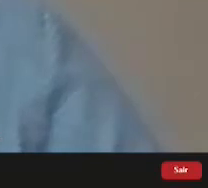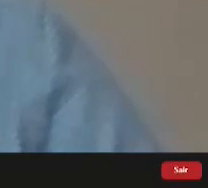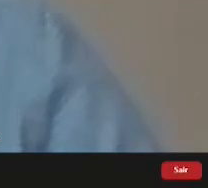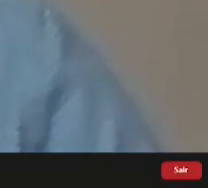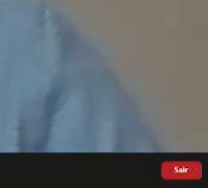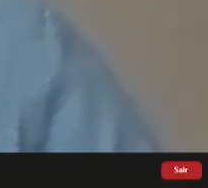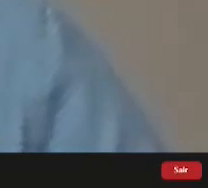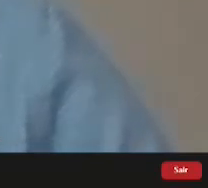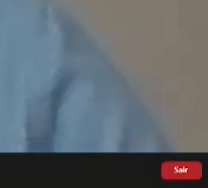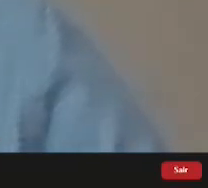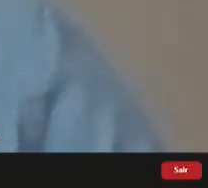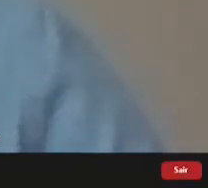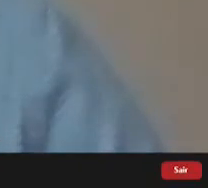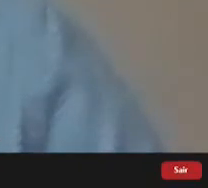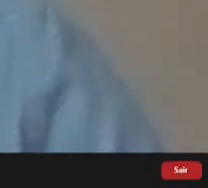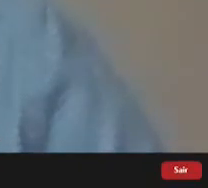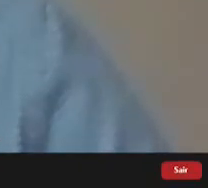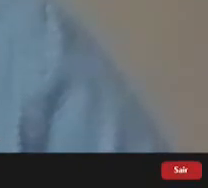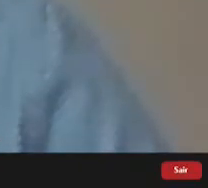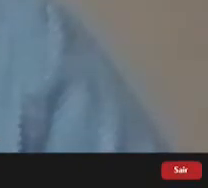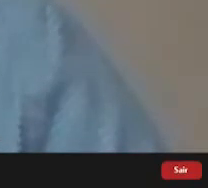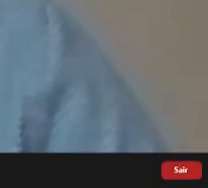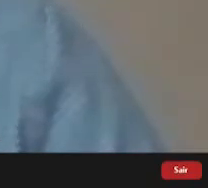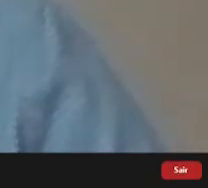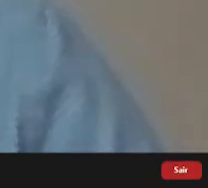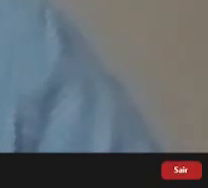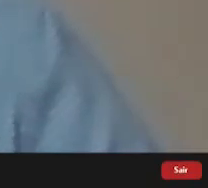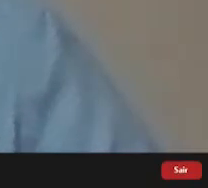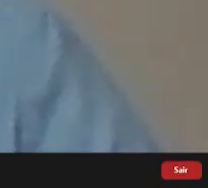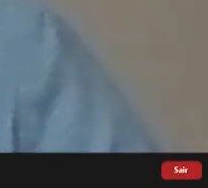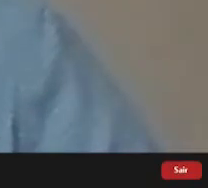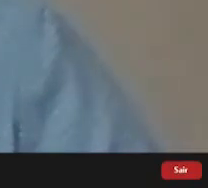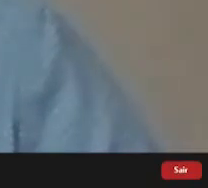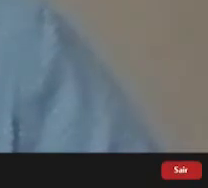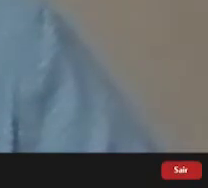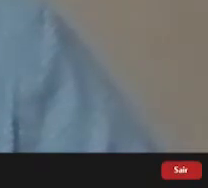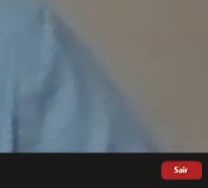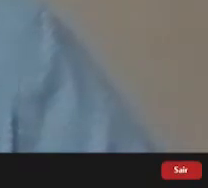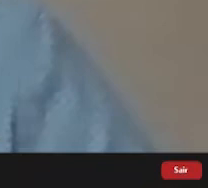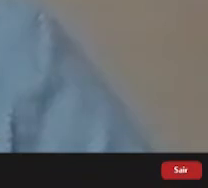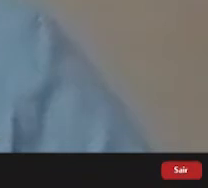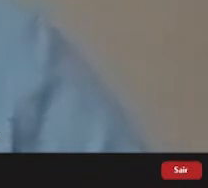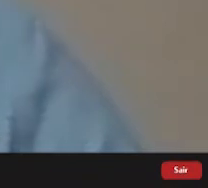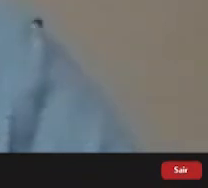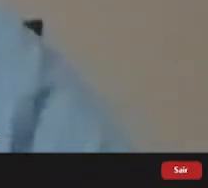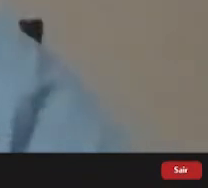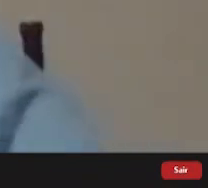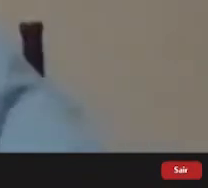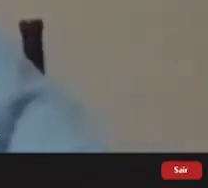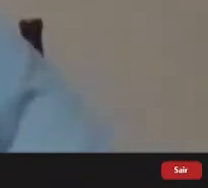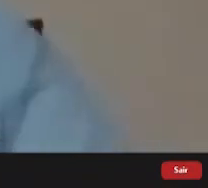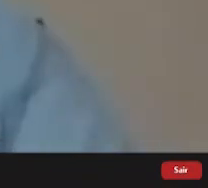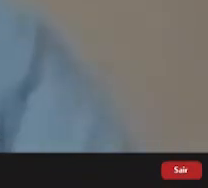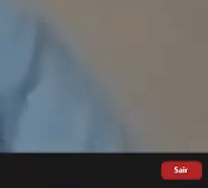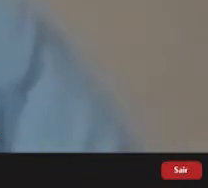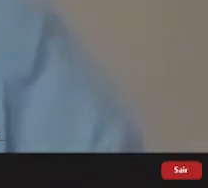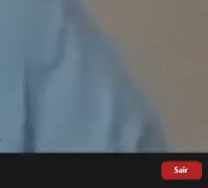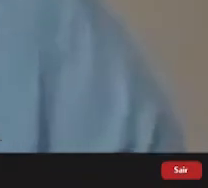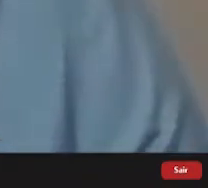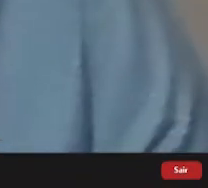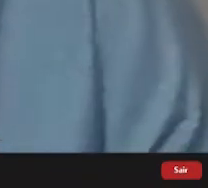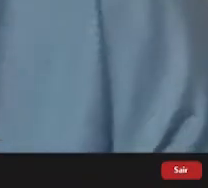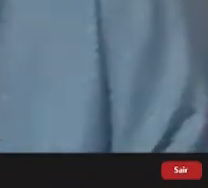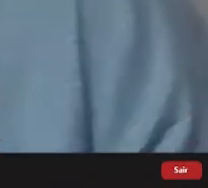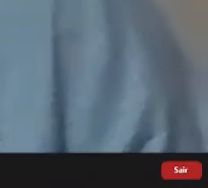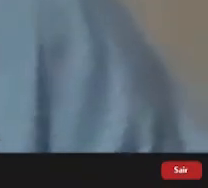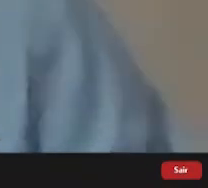uma aula do que é a nossa universidade, que é a nossa Unicamp. Quero contar aí para vocês uma história que a